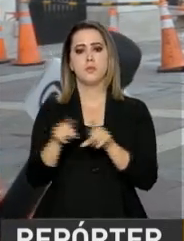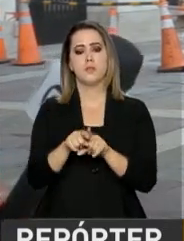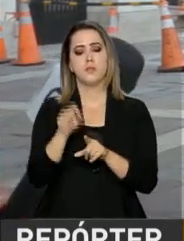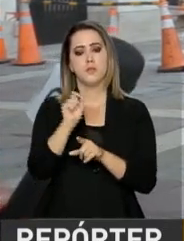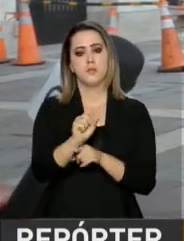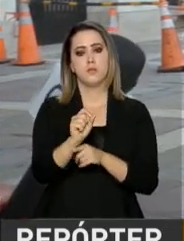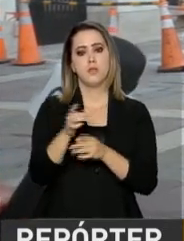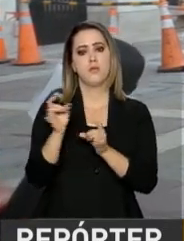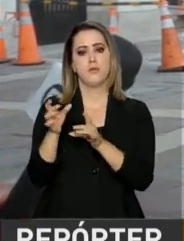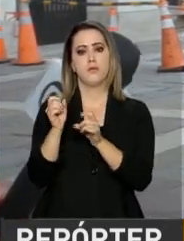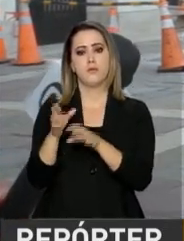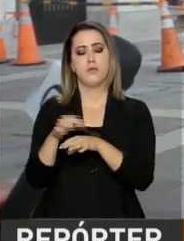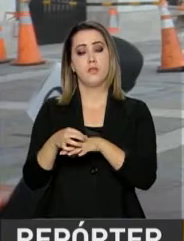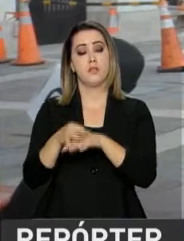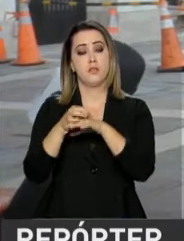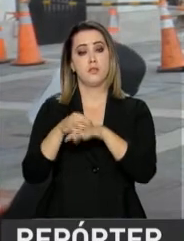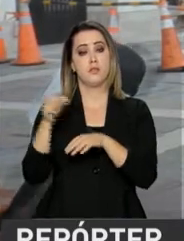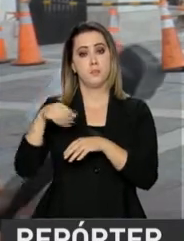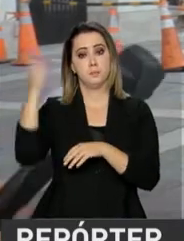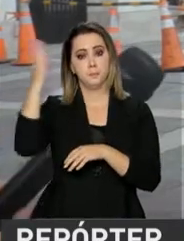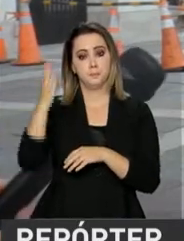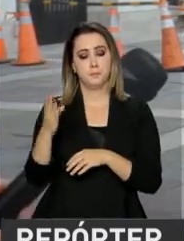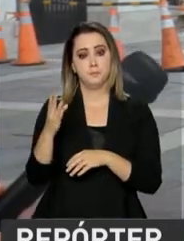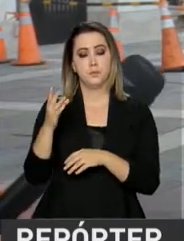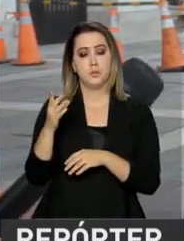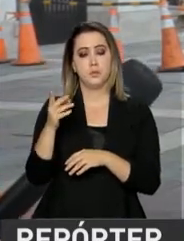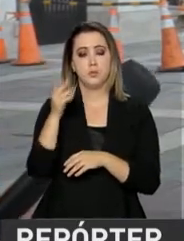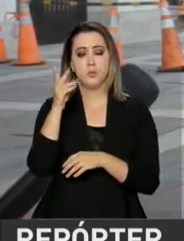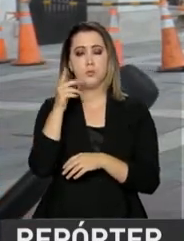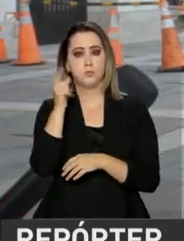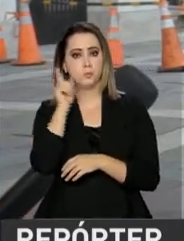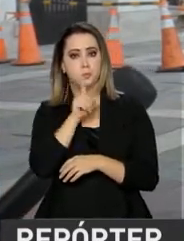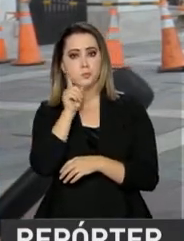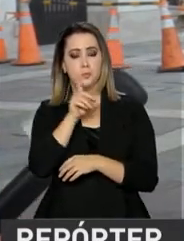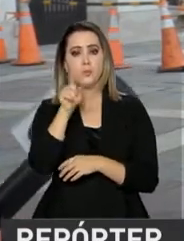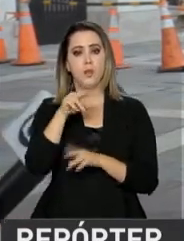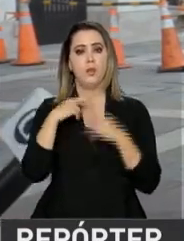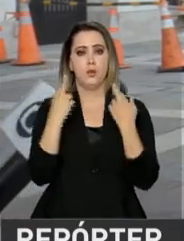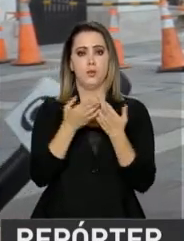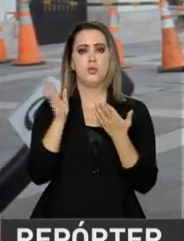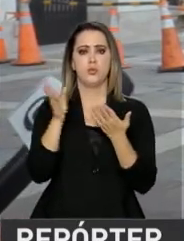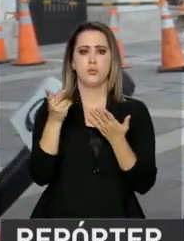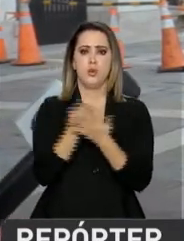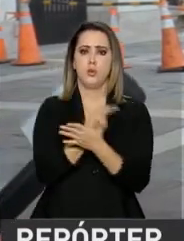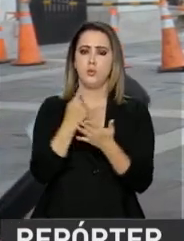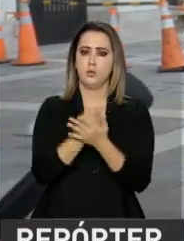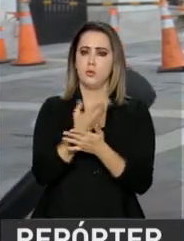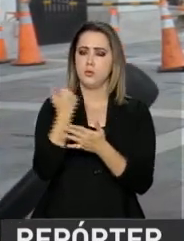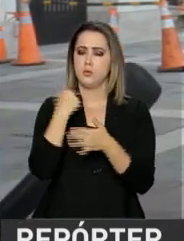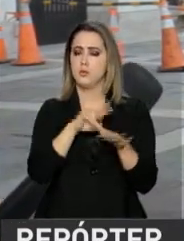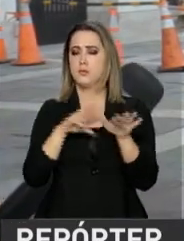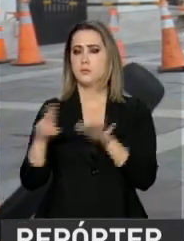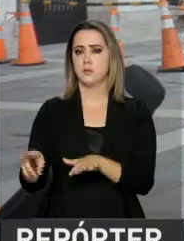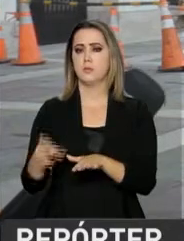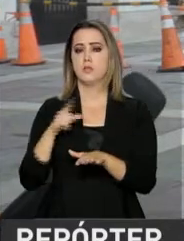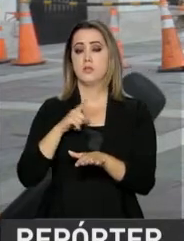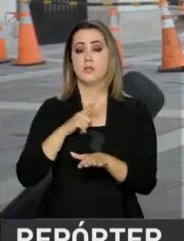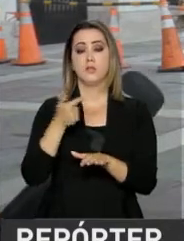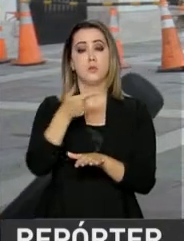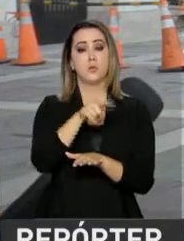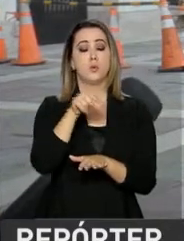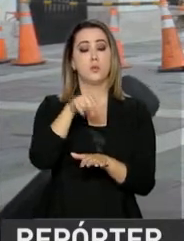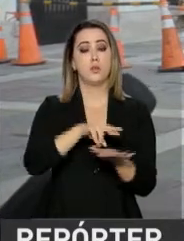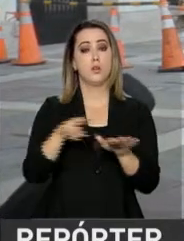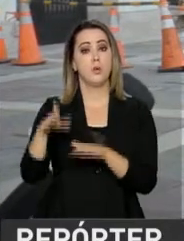de carne in natura aquilo aos estados unidos essa é uma reunião técnica que já aconteceu no dia d na semana passada teremos uma outra reunião